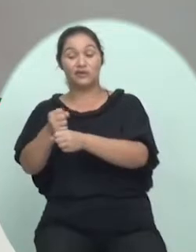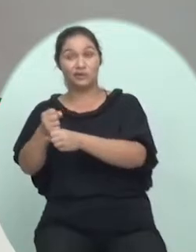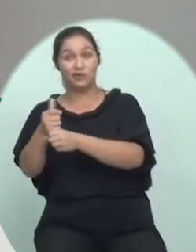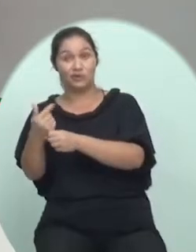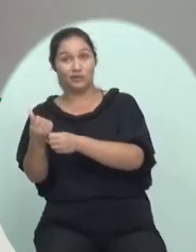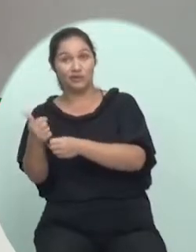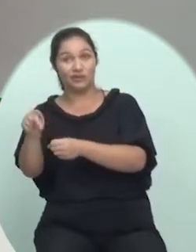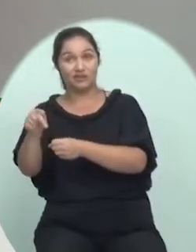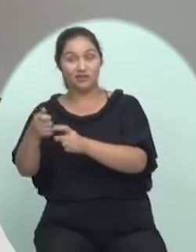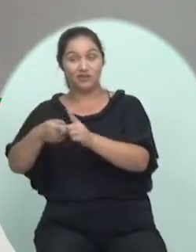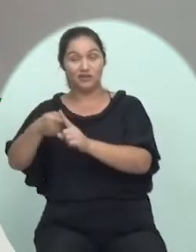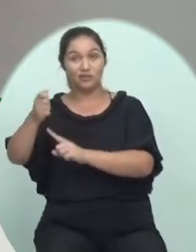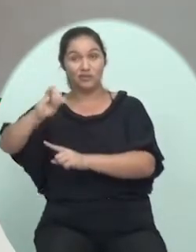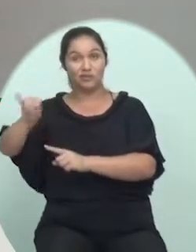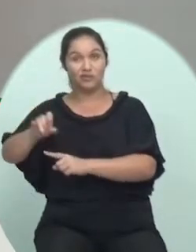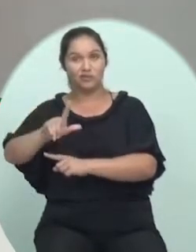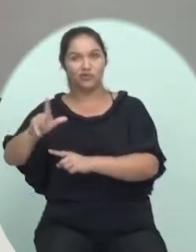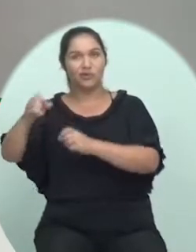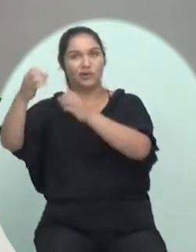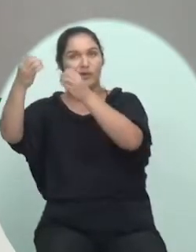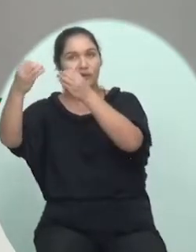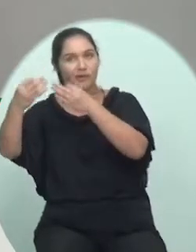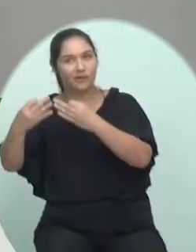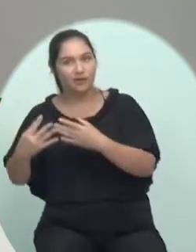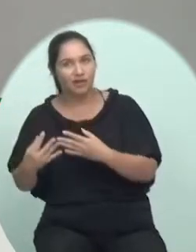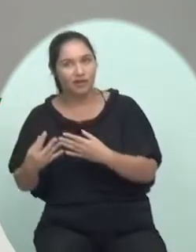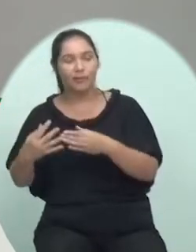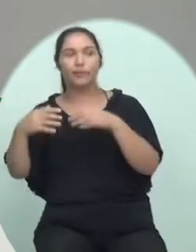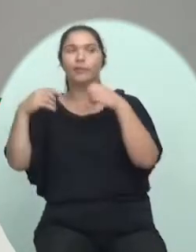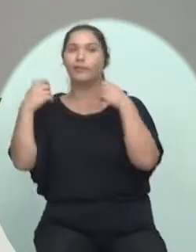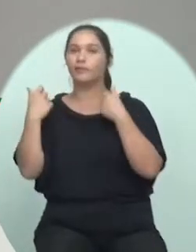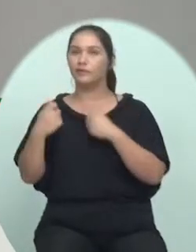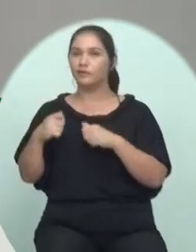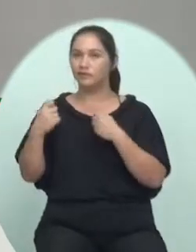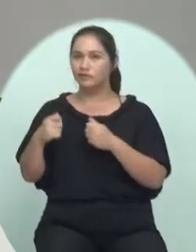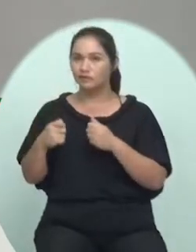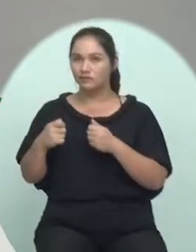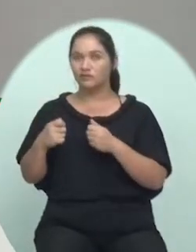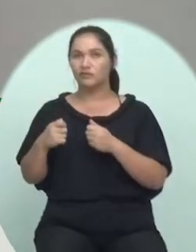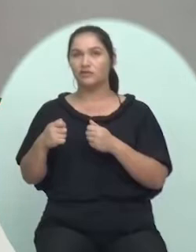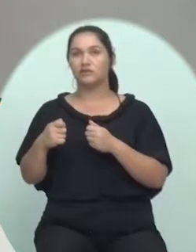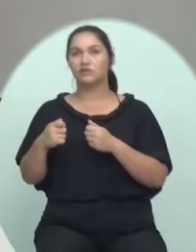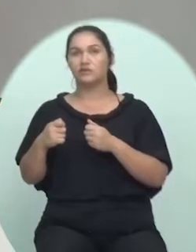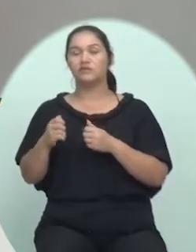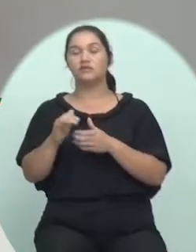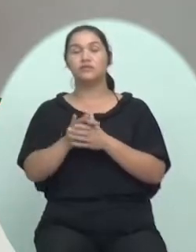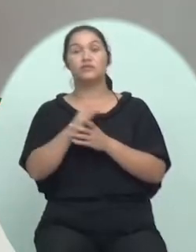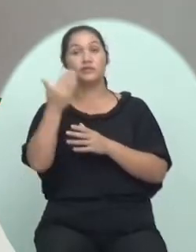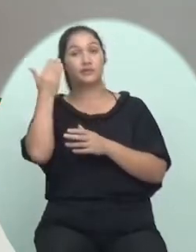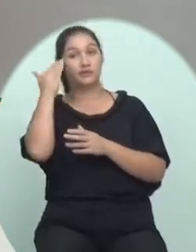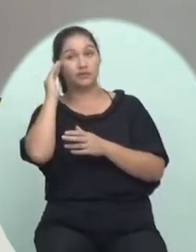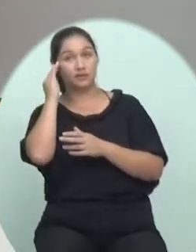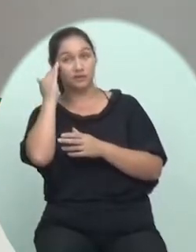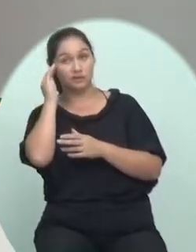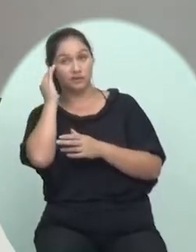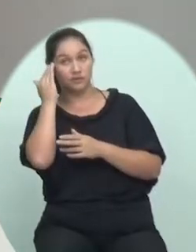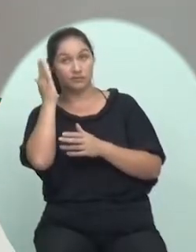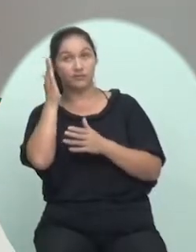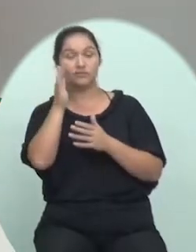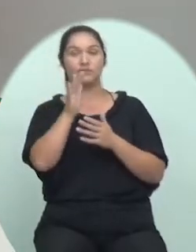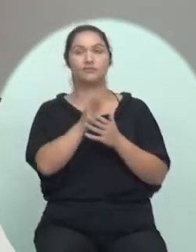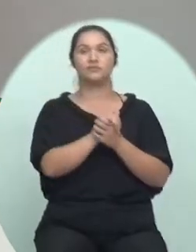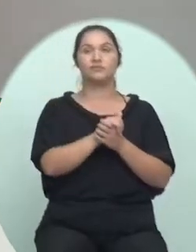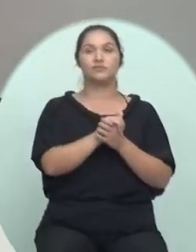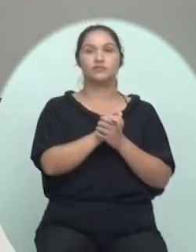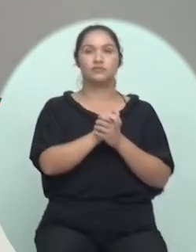2017, que havia a necessidade de se adaptar relativamente às OSs.